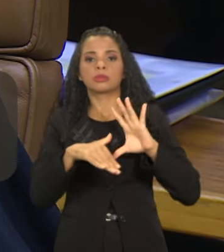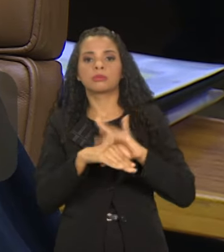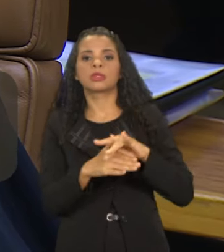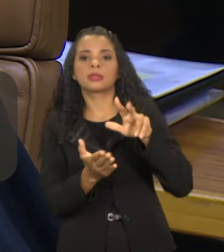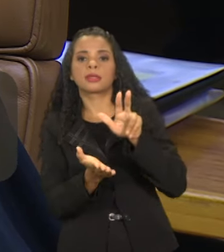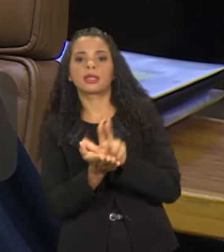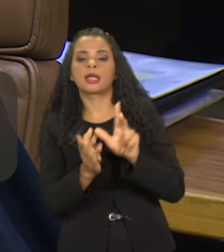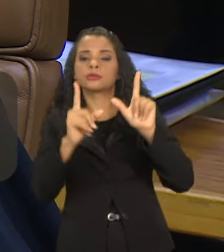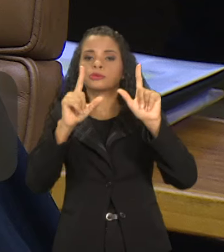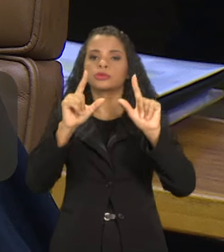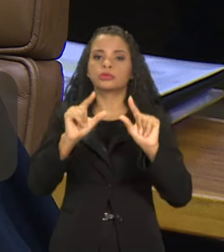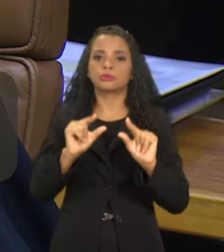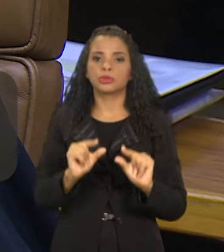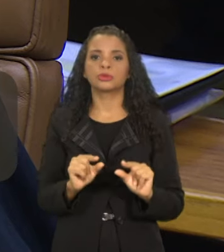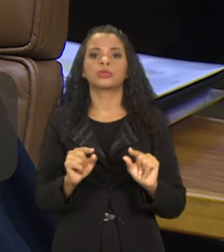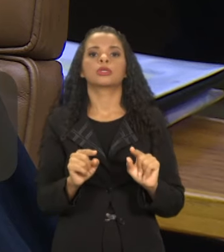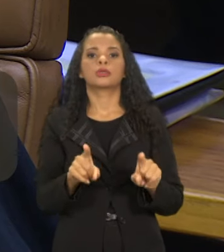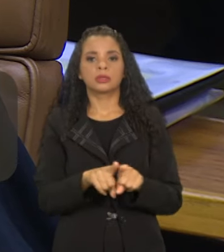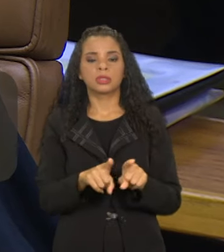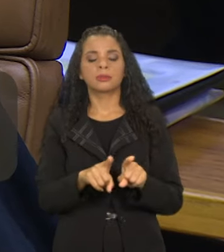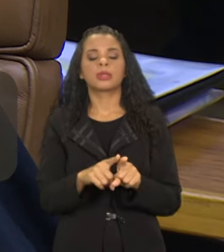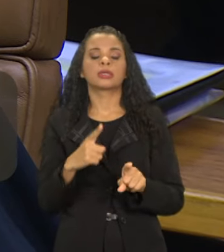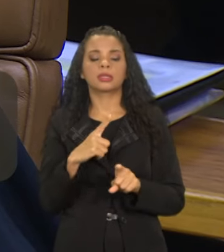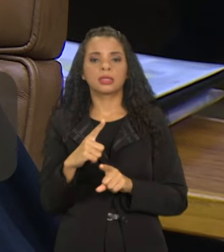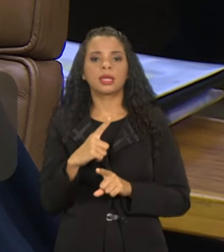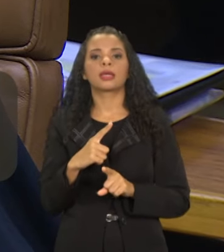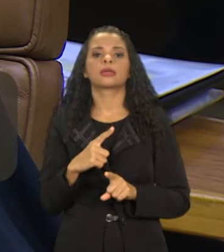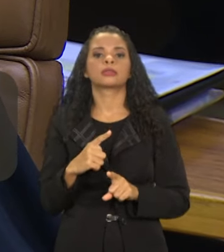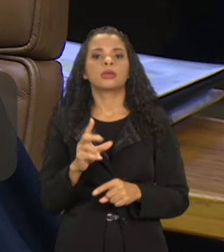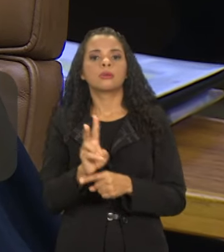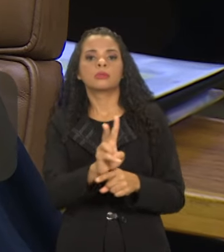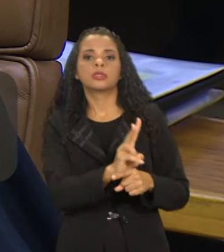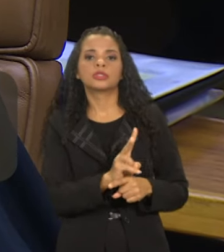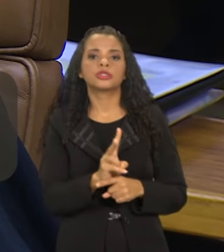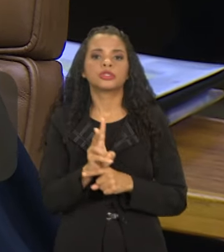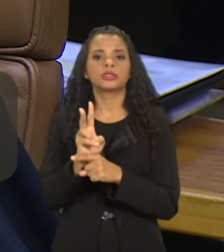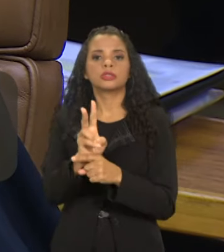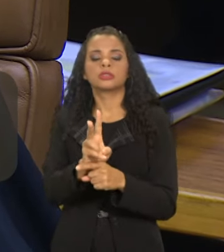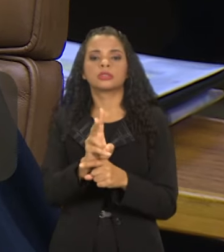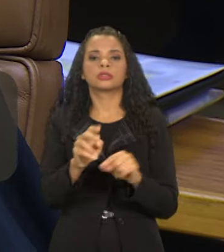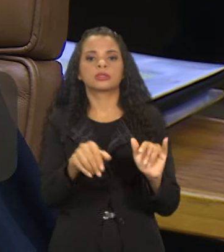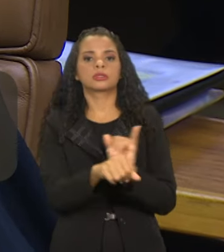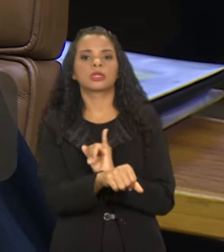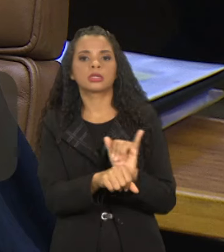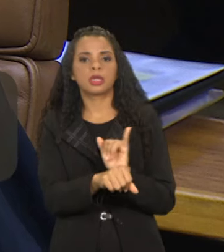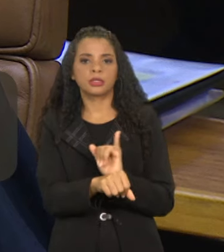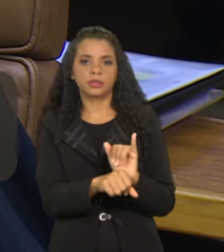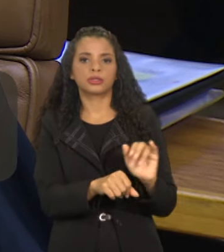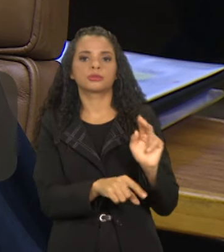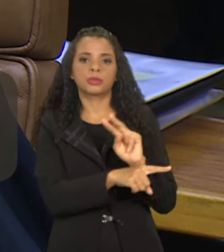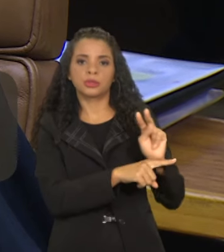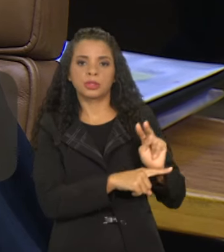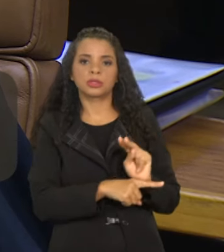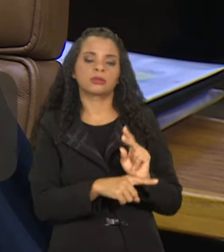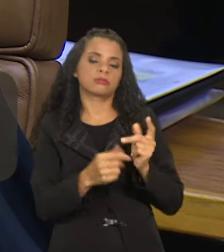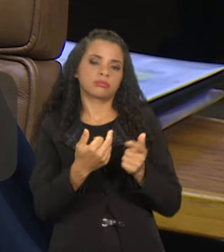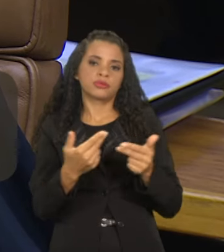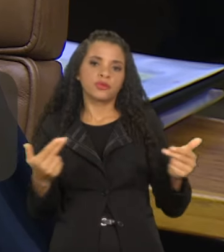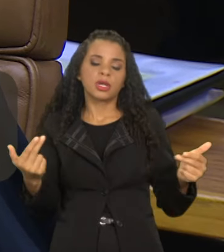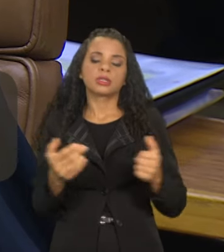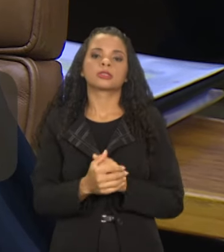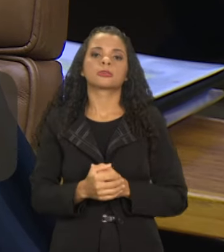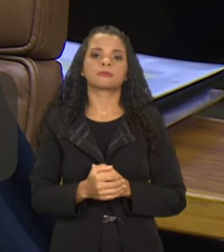vacinação no país e pela flexibilização das medidas sanitárias, como distanciamento e uso de máscaras faciais. Bom, nesse sentido, eu